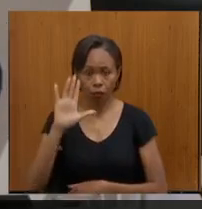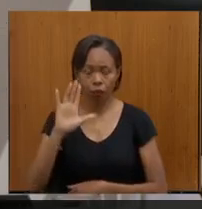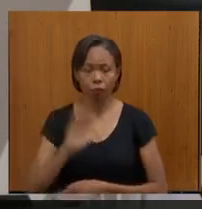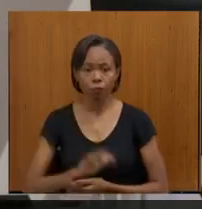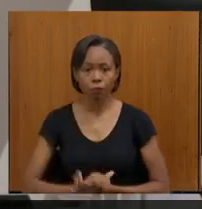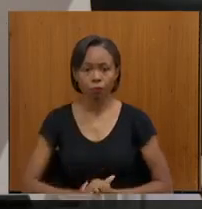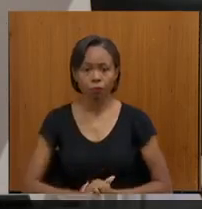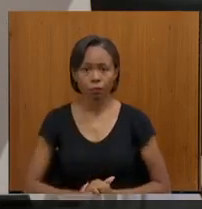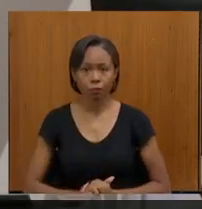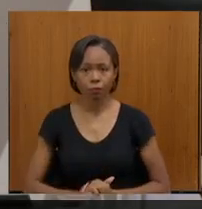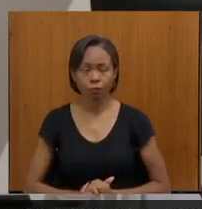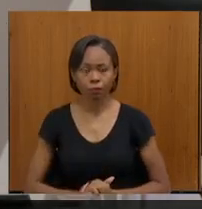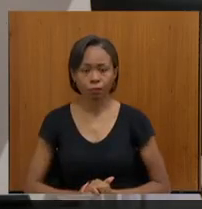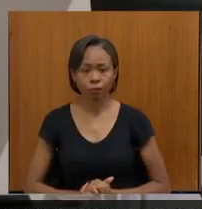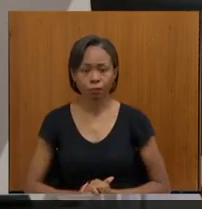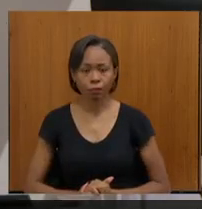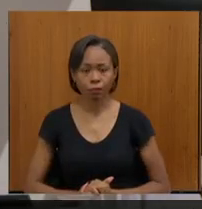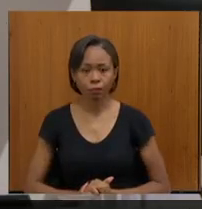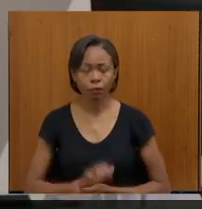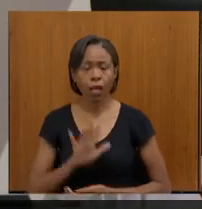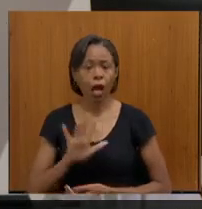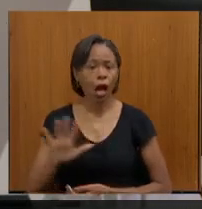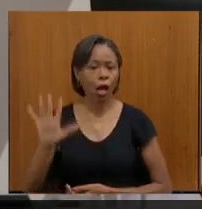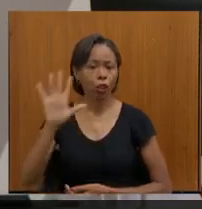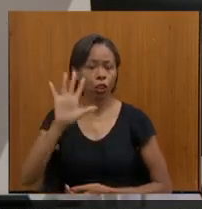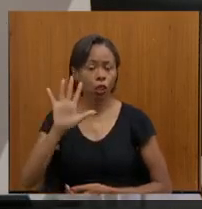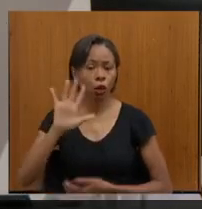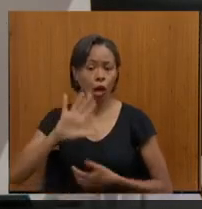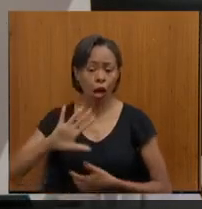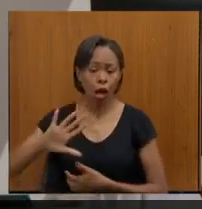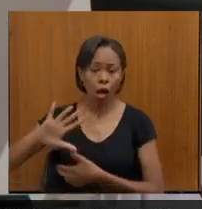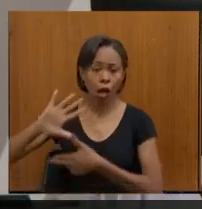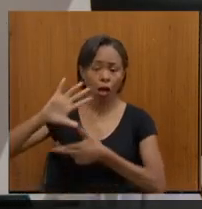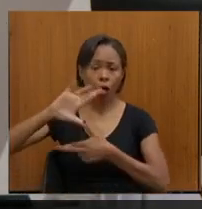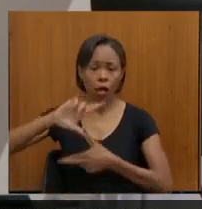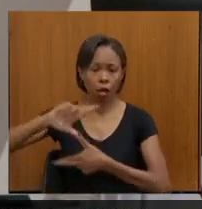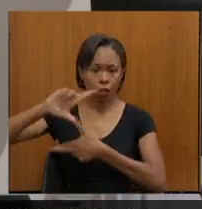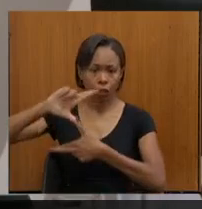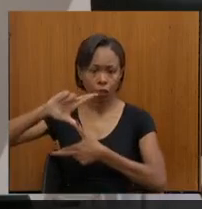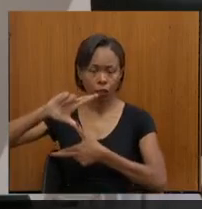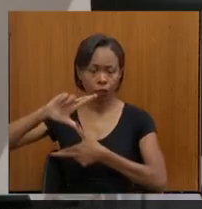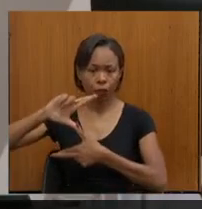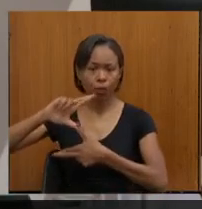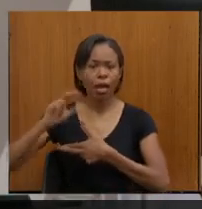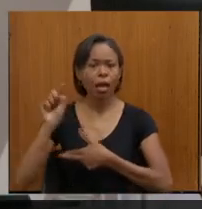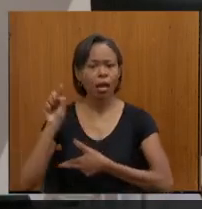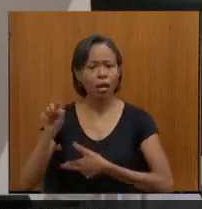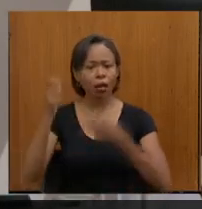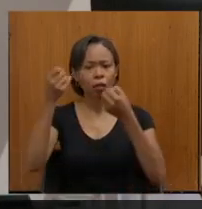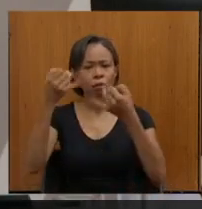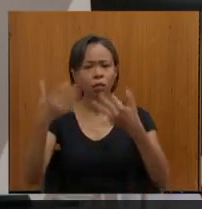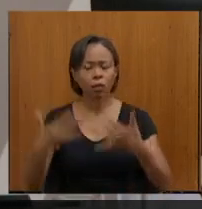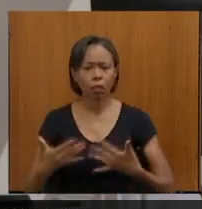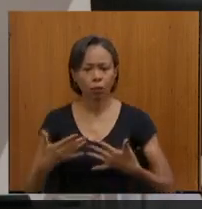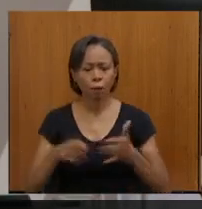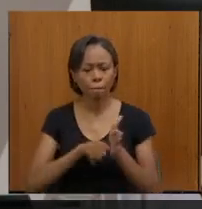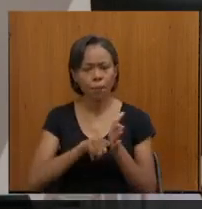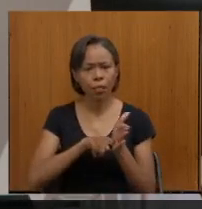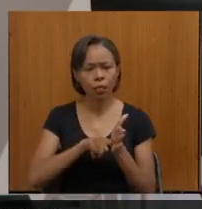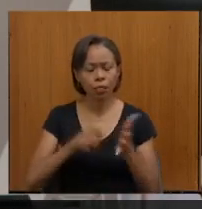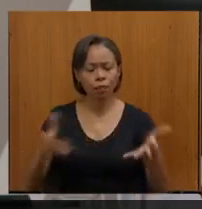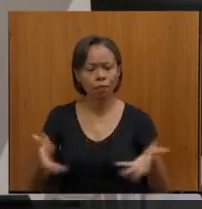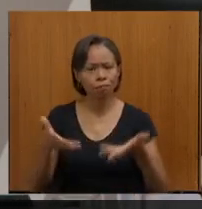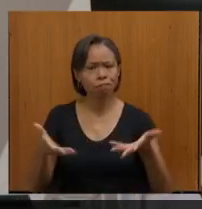New Energy Business na região América Latina fala sobre pesquisa e fomento tecnológico